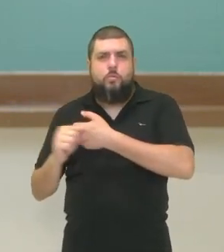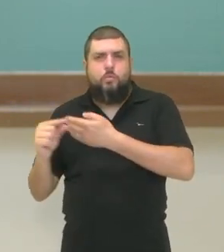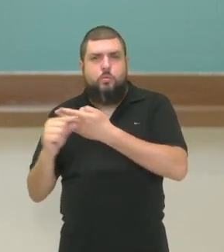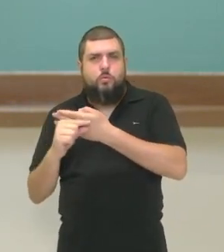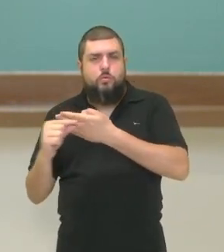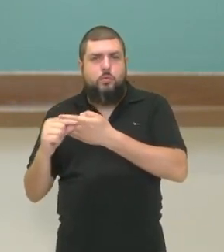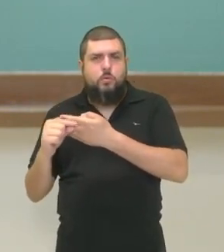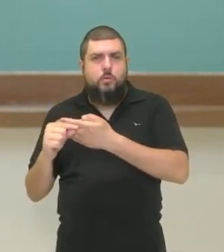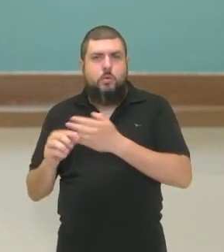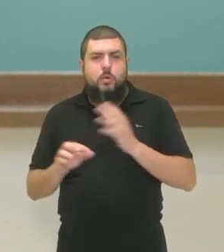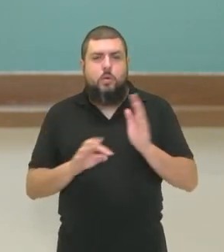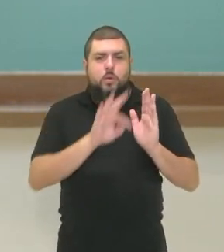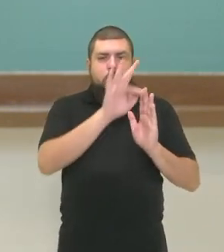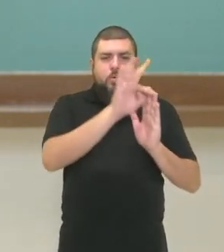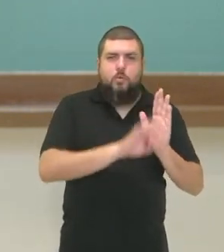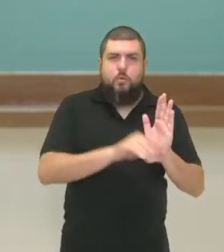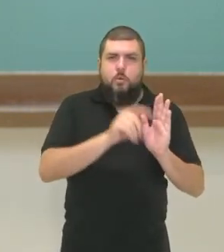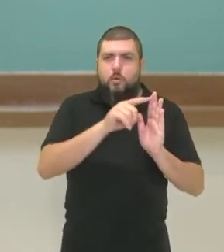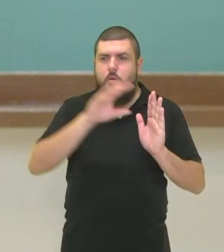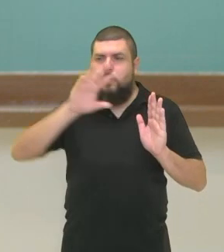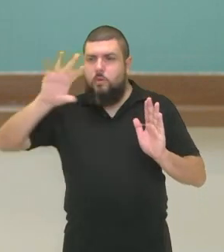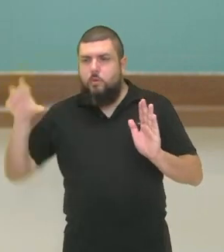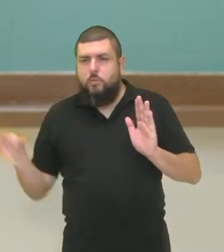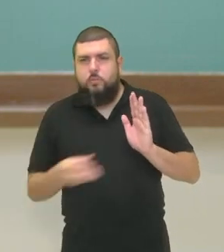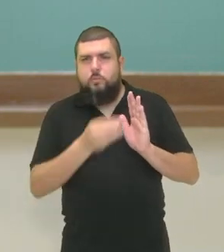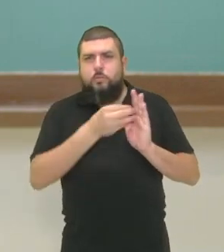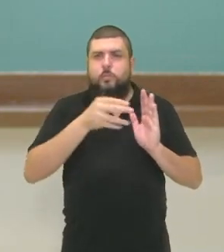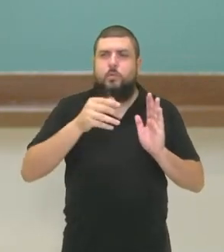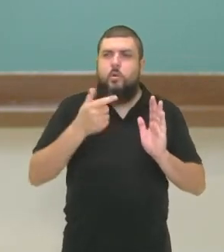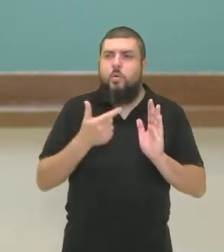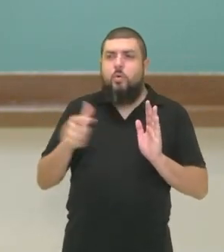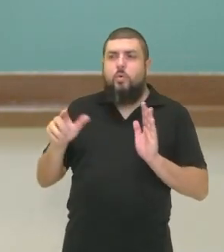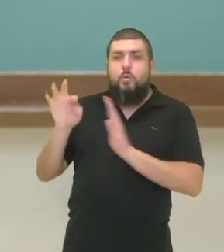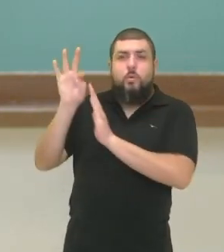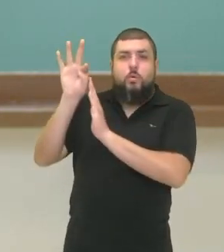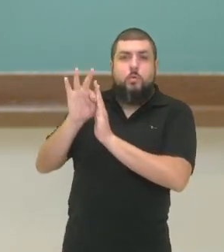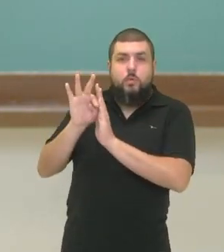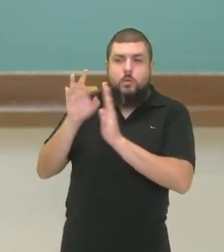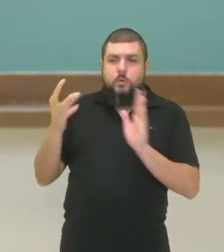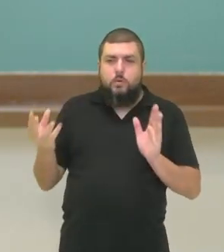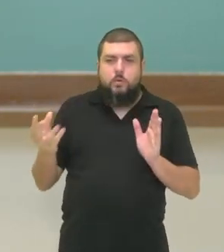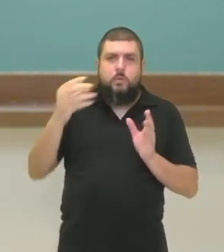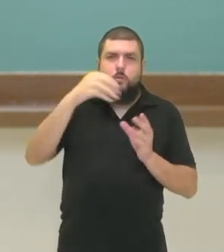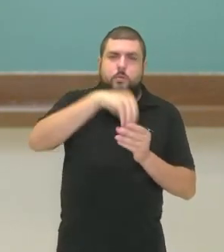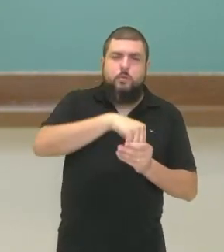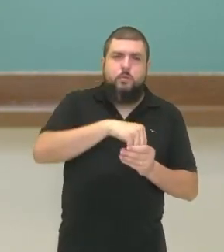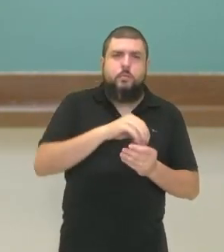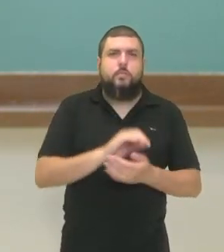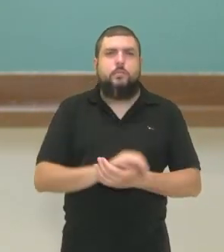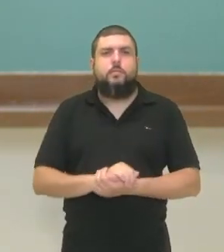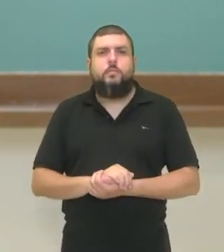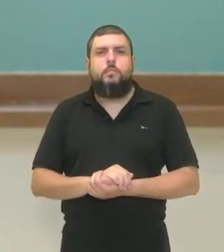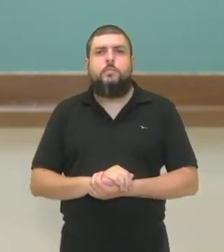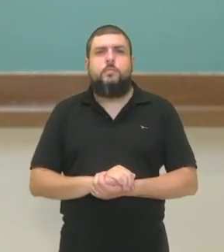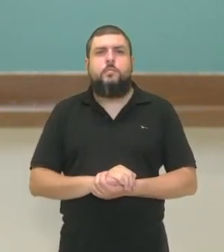de outro texto, né? Ele usou os outros textos, as outras crônicas, para bem